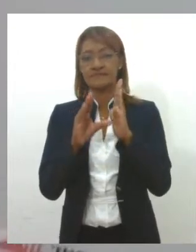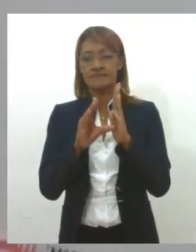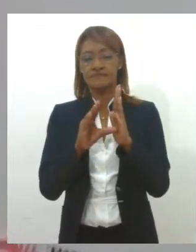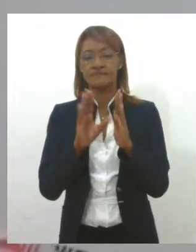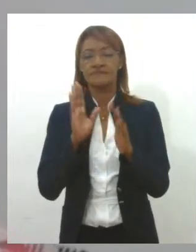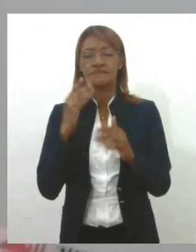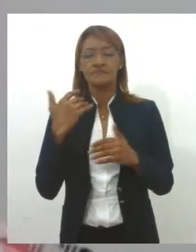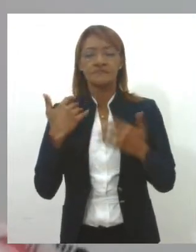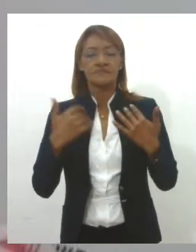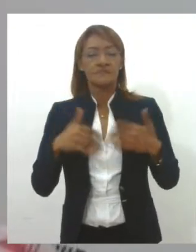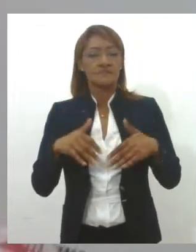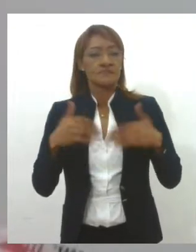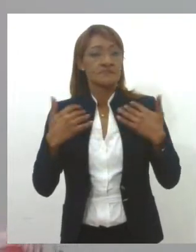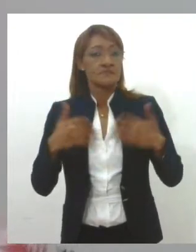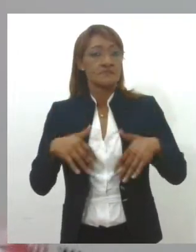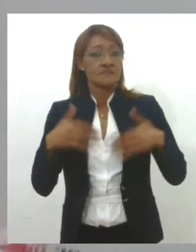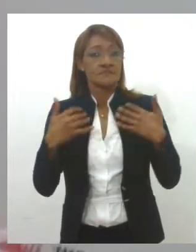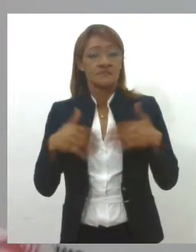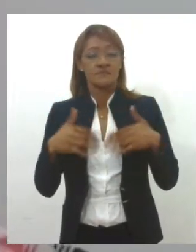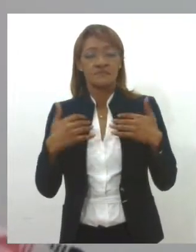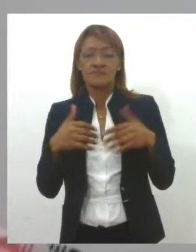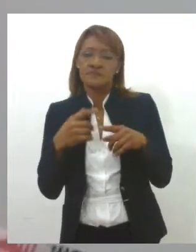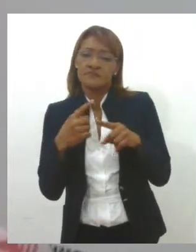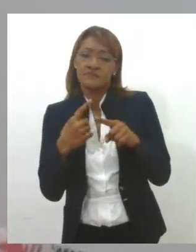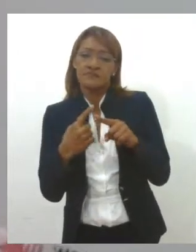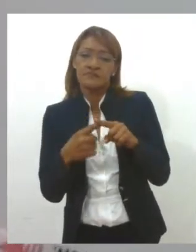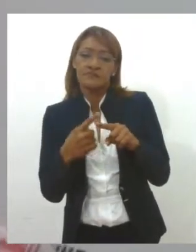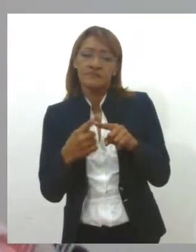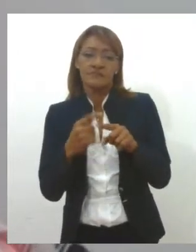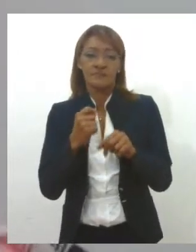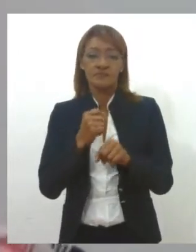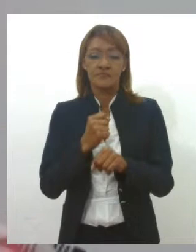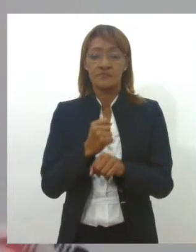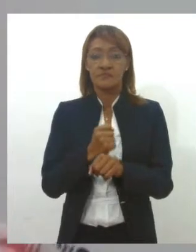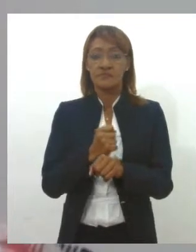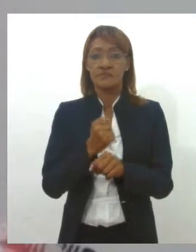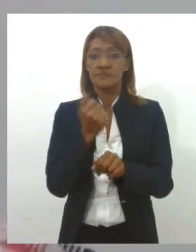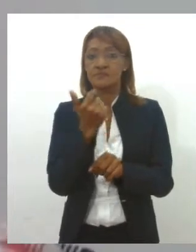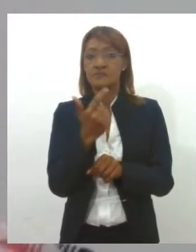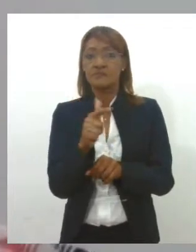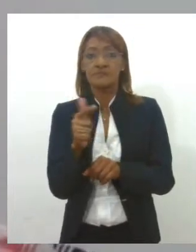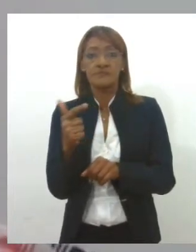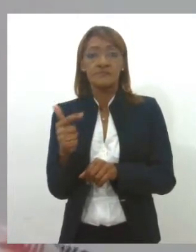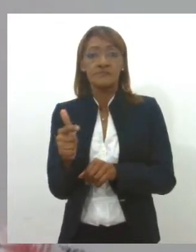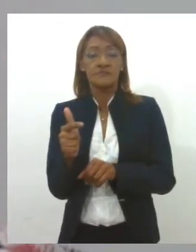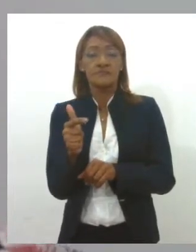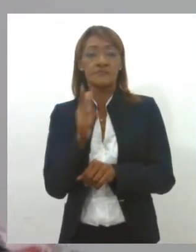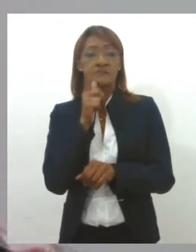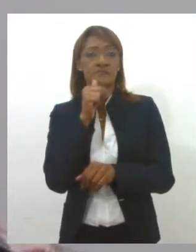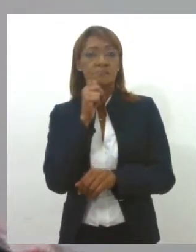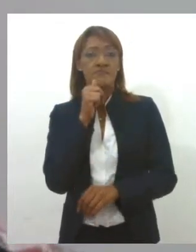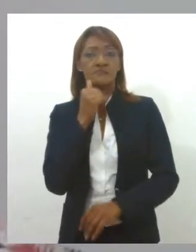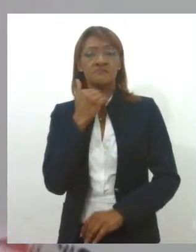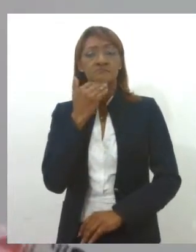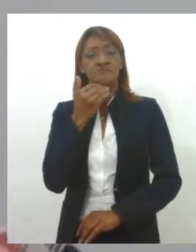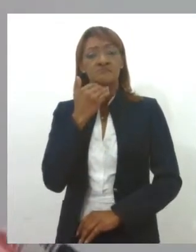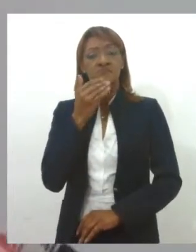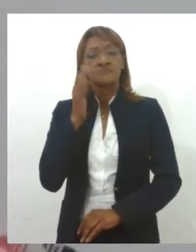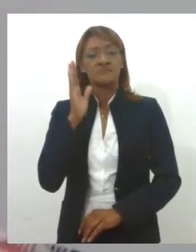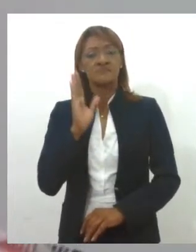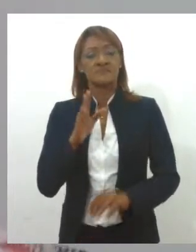muito aflita Porque eles estão sem água há três meses